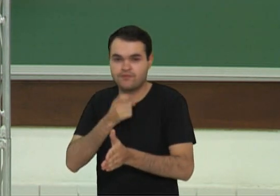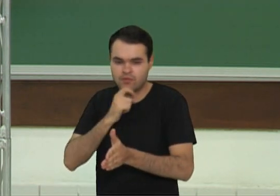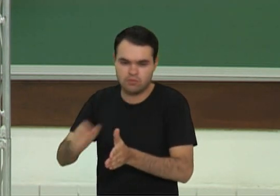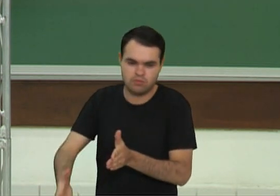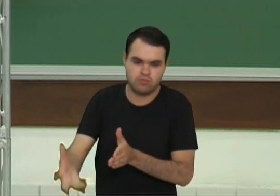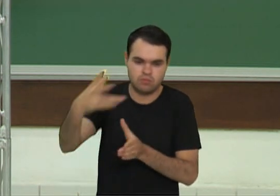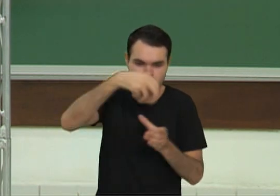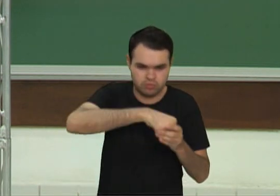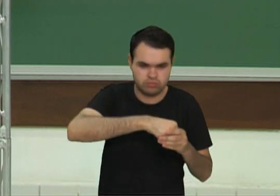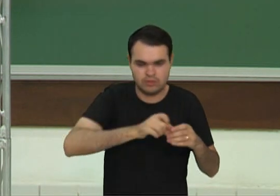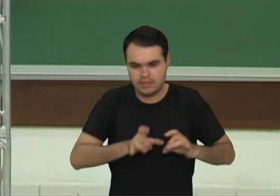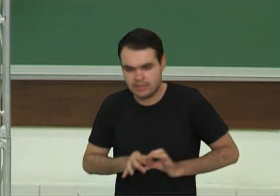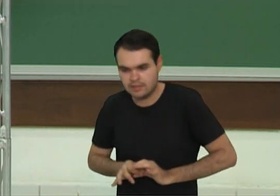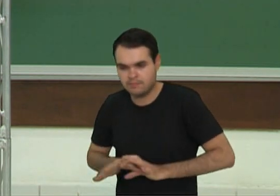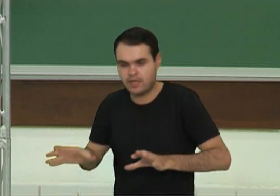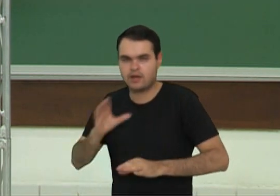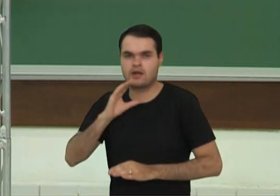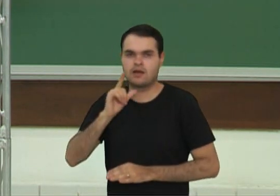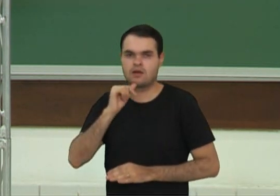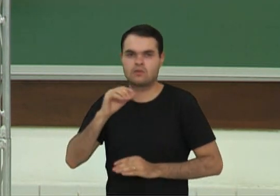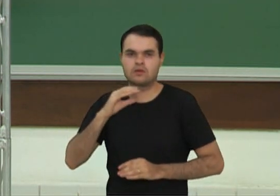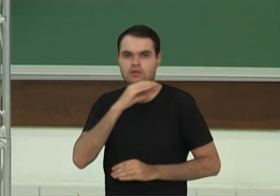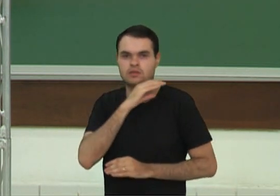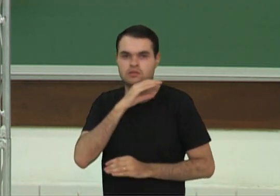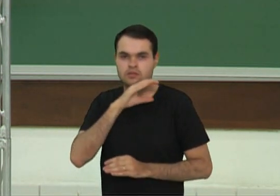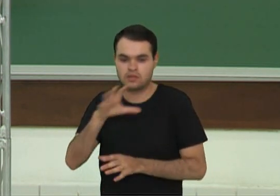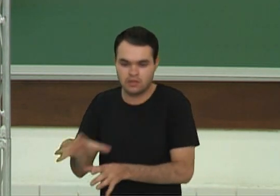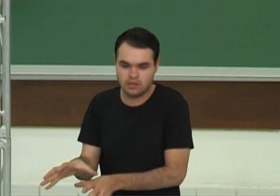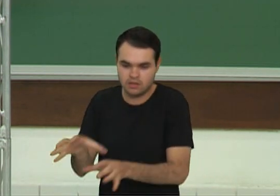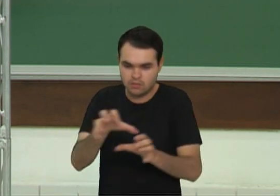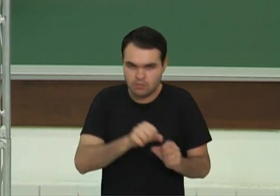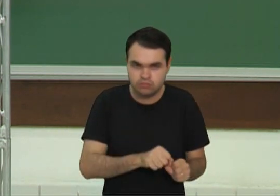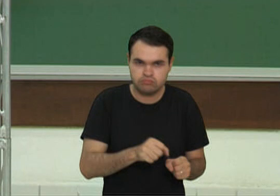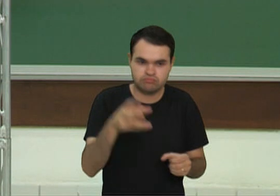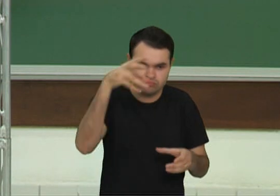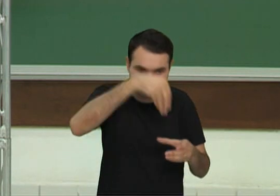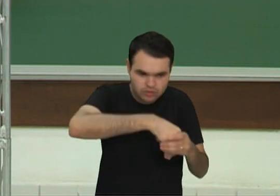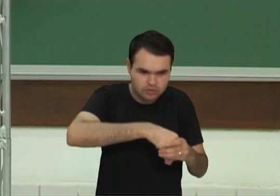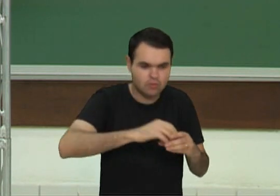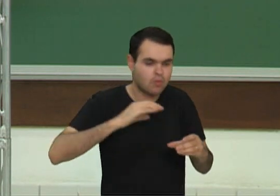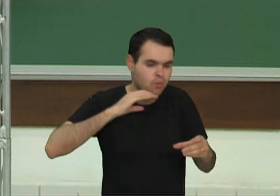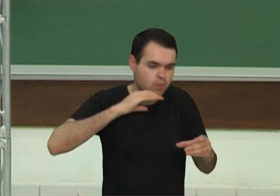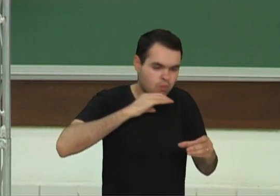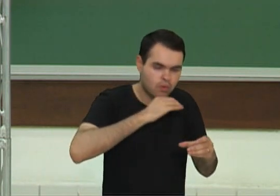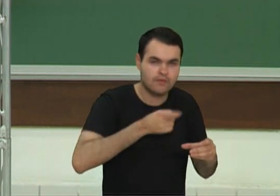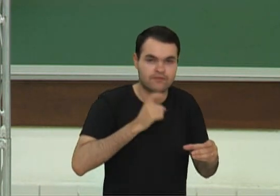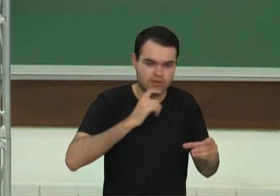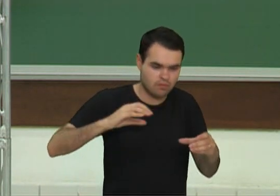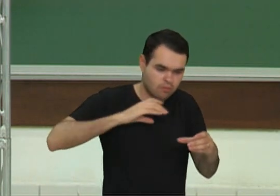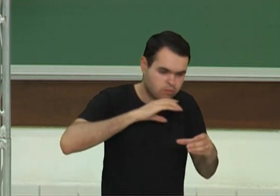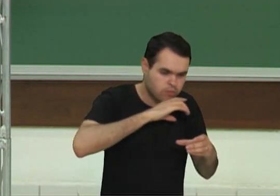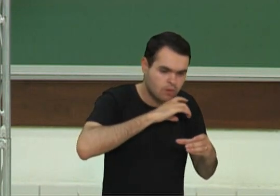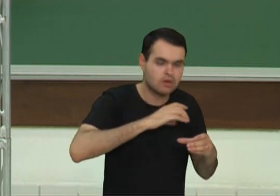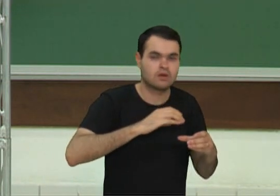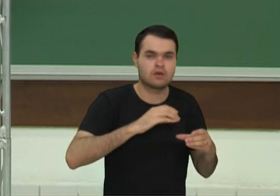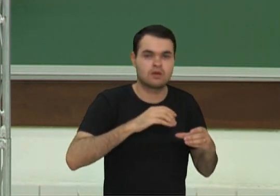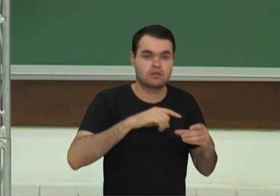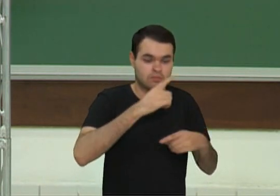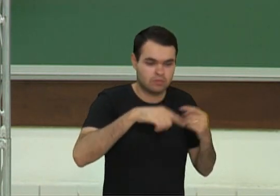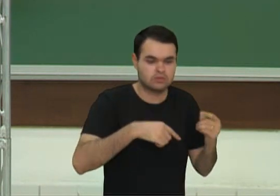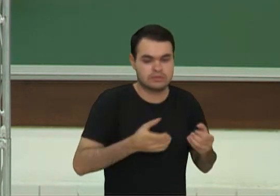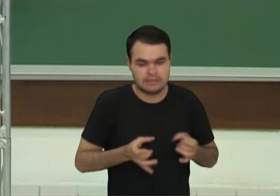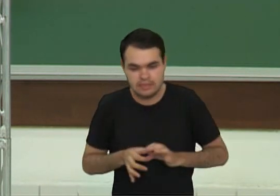dos oceanos, e essa água fria bombeada passa pelo reator, aquece e é novamente liberada. E